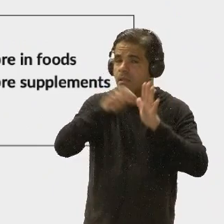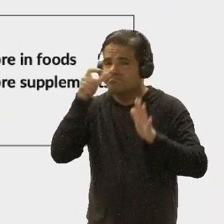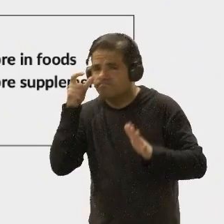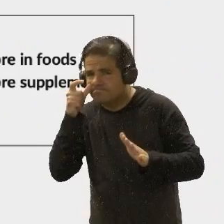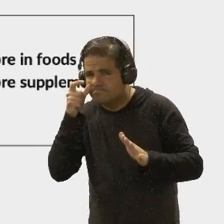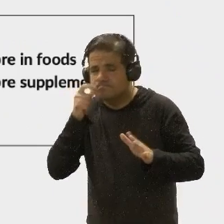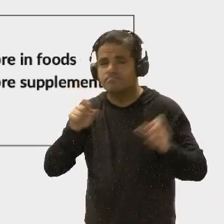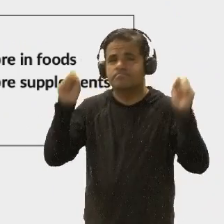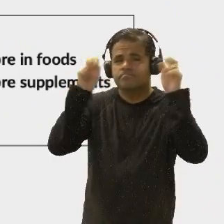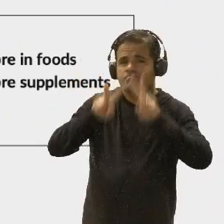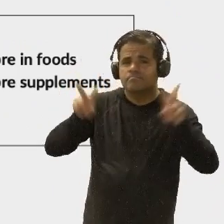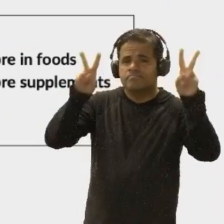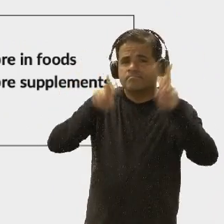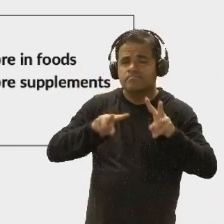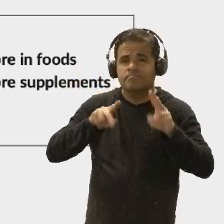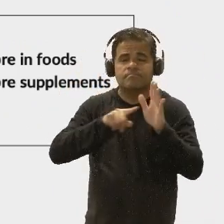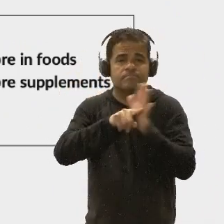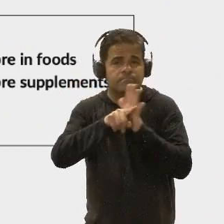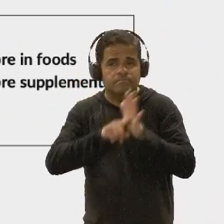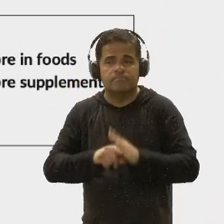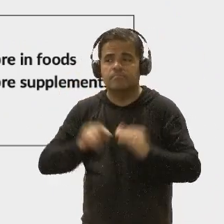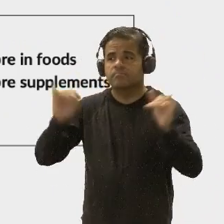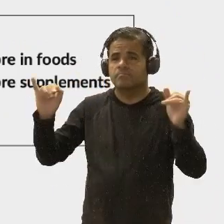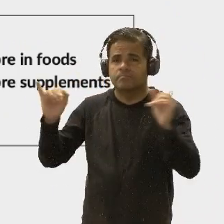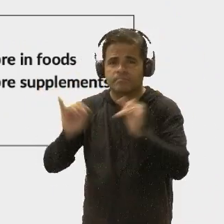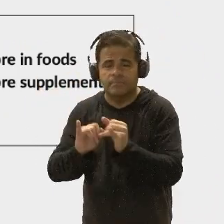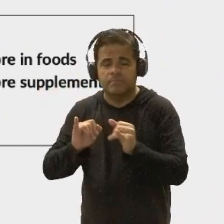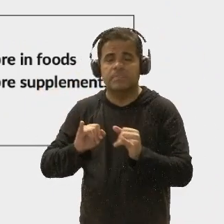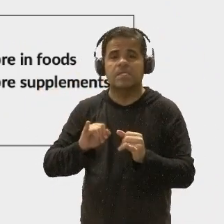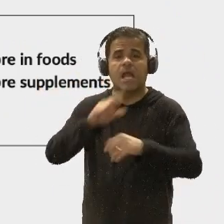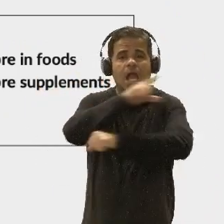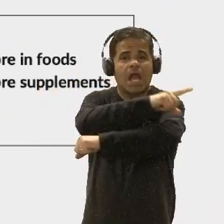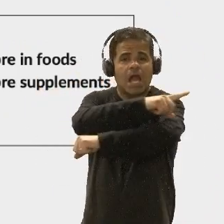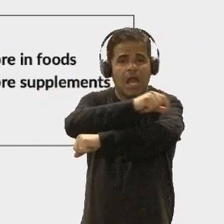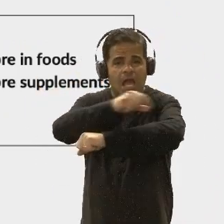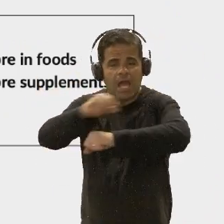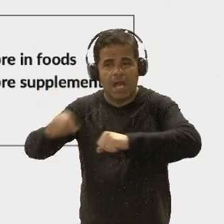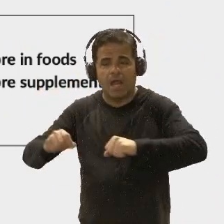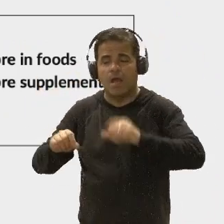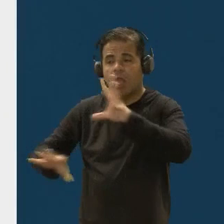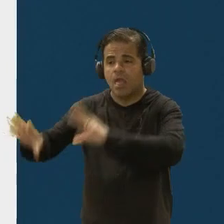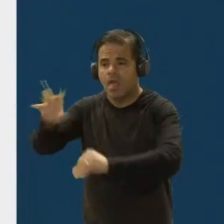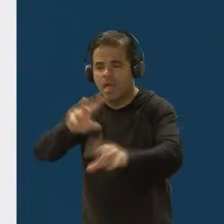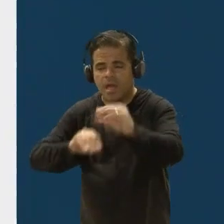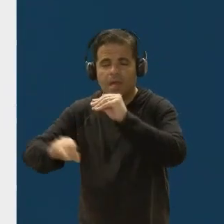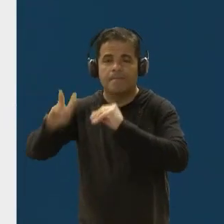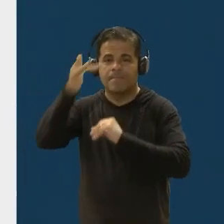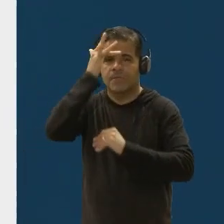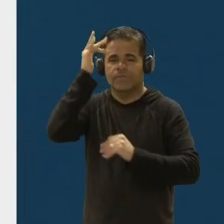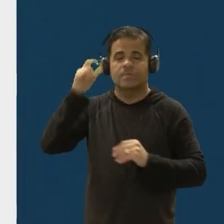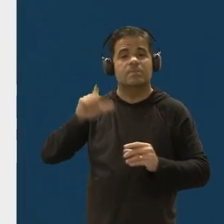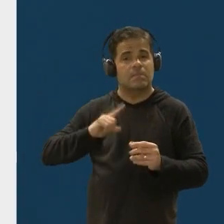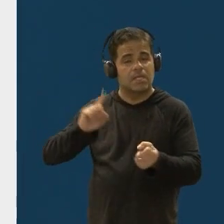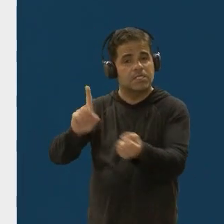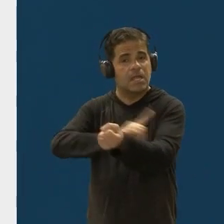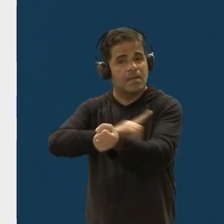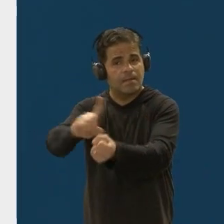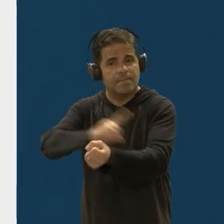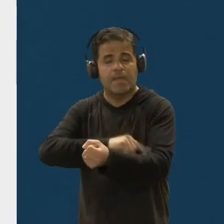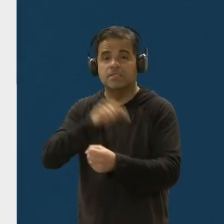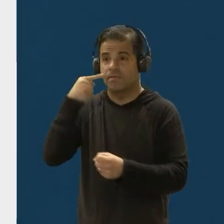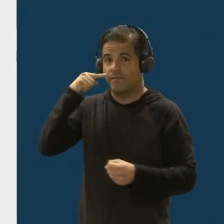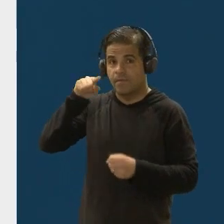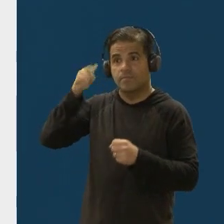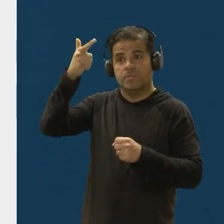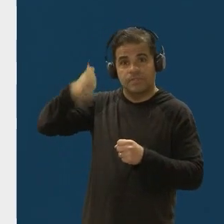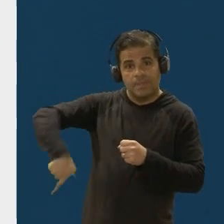revisão sistemática da dieta de fibra de grão integral no manejo de pacientes com diabetes. E vejam vocês, mais